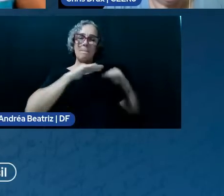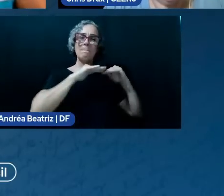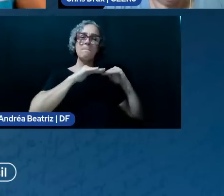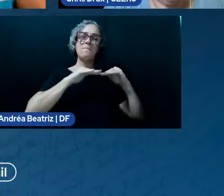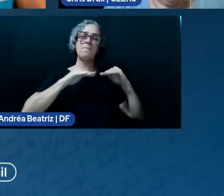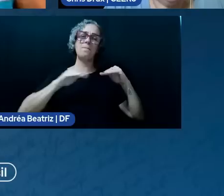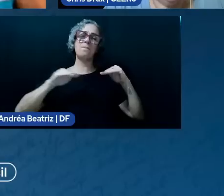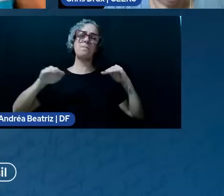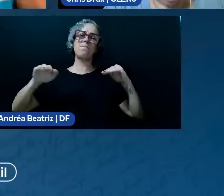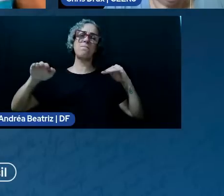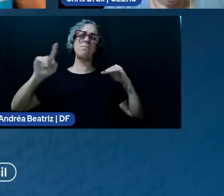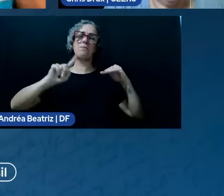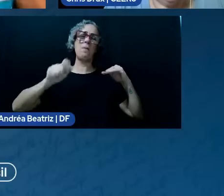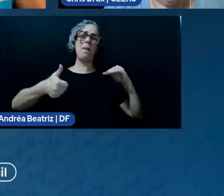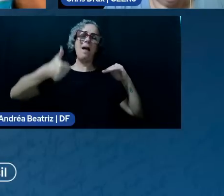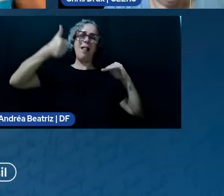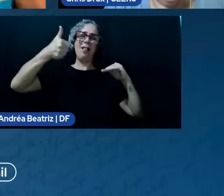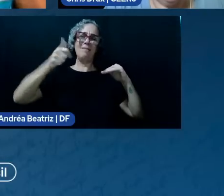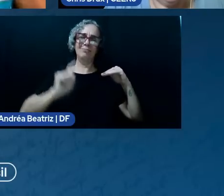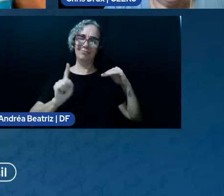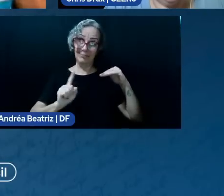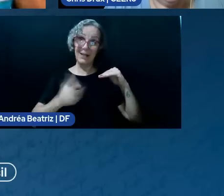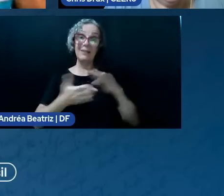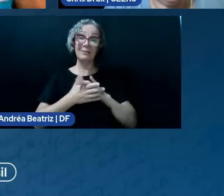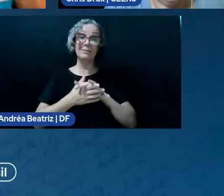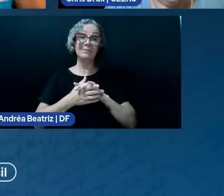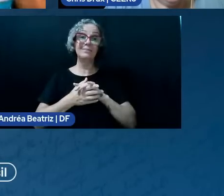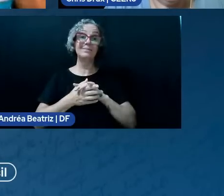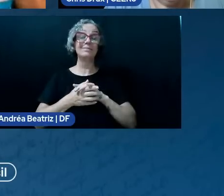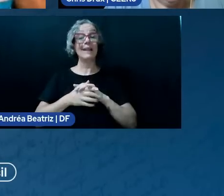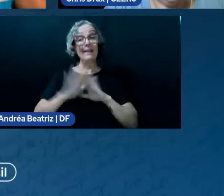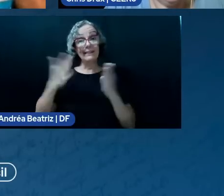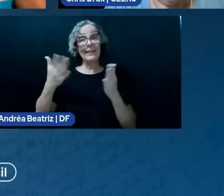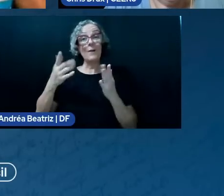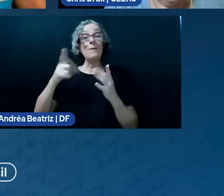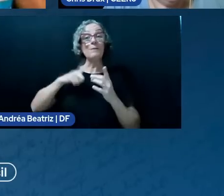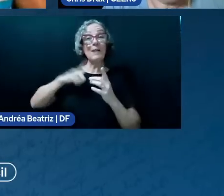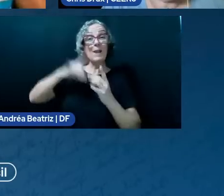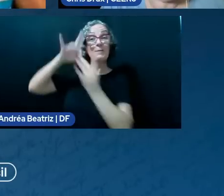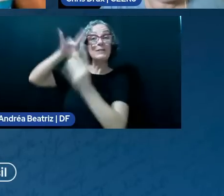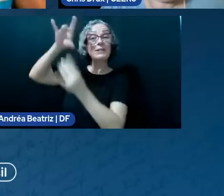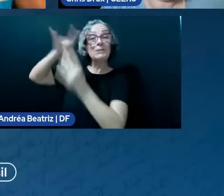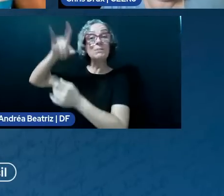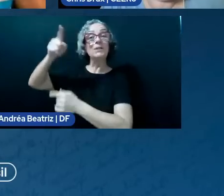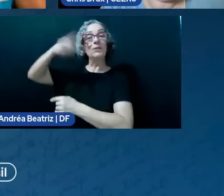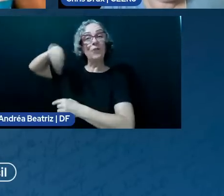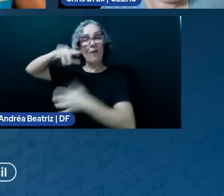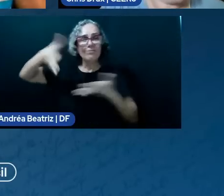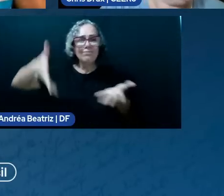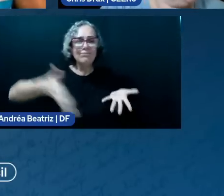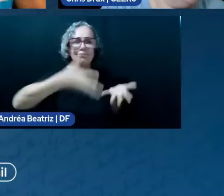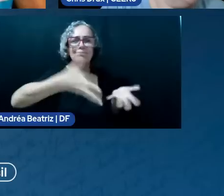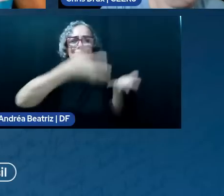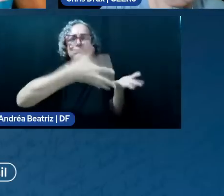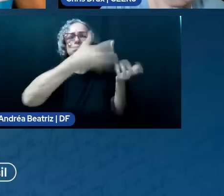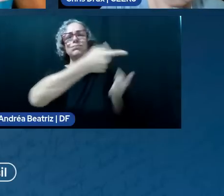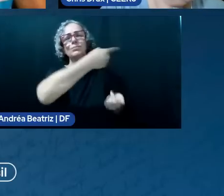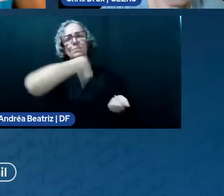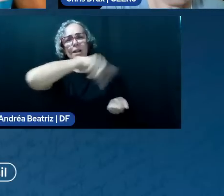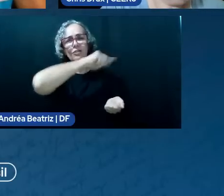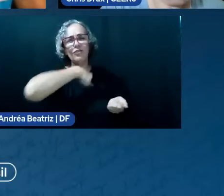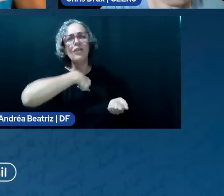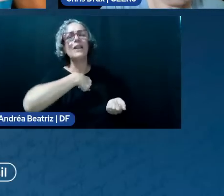os primeiros levantam o nosso ânimo diante das dificuldades, nos